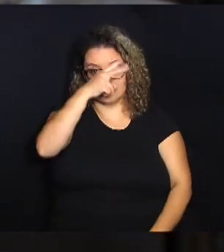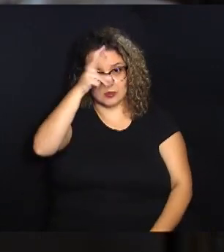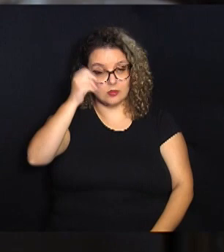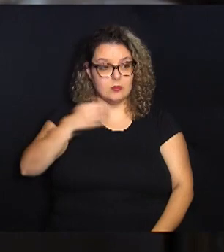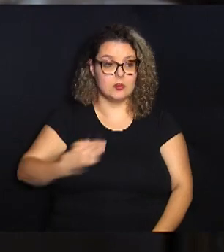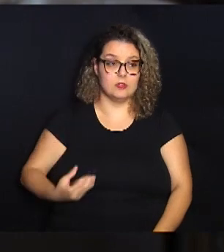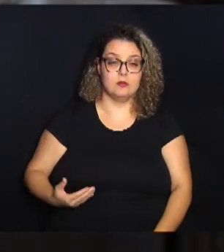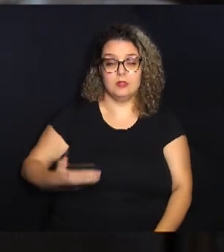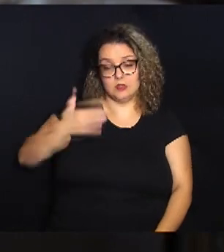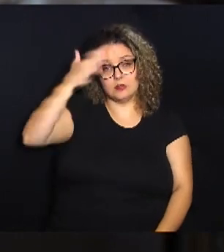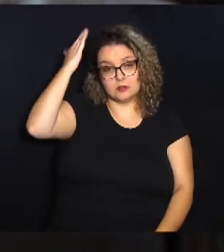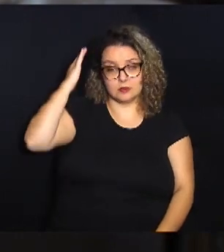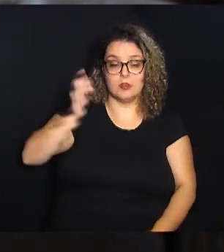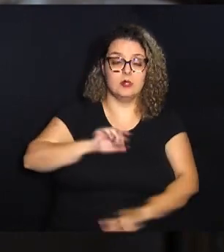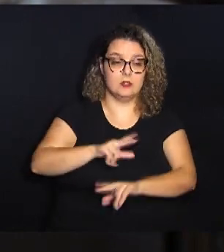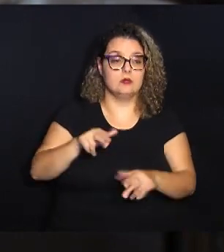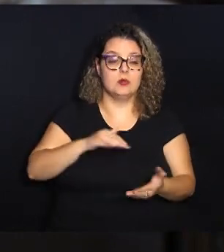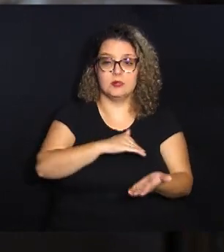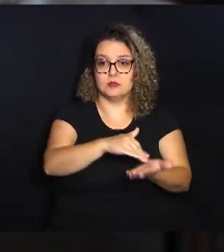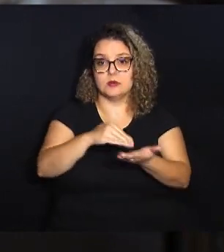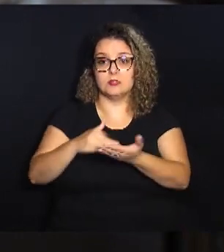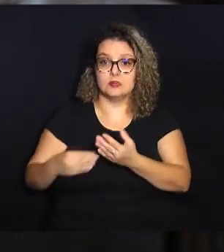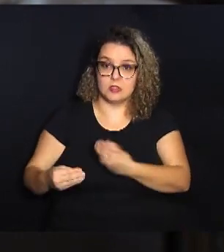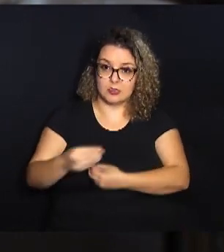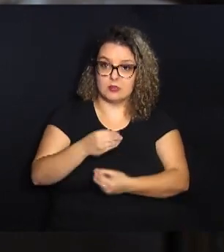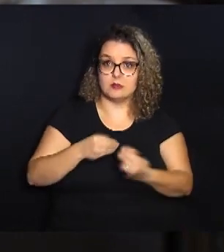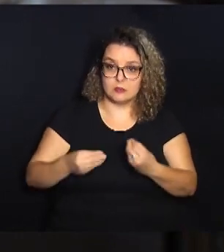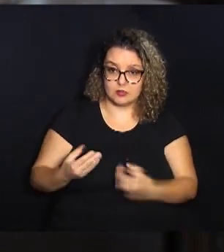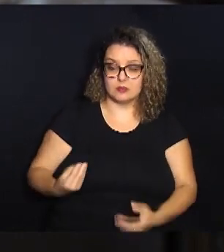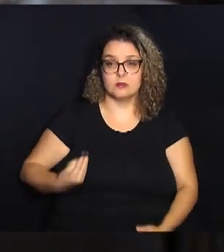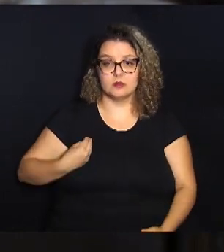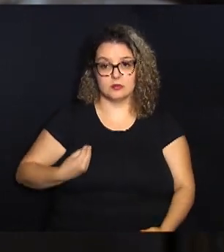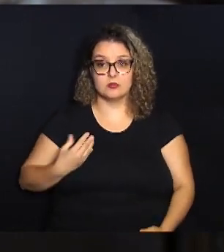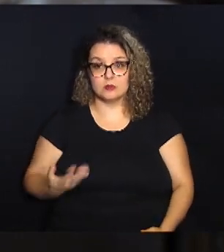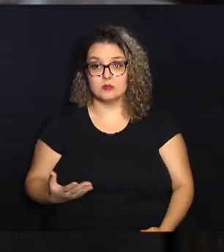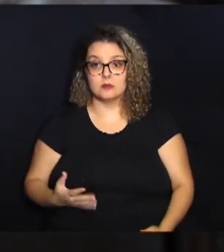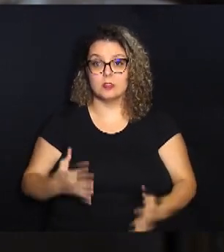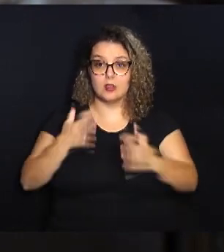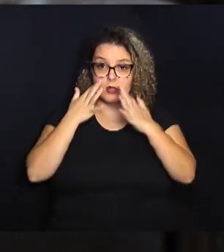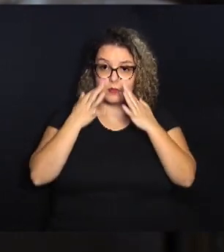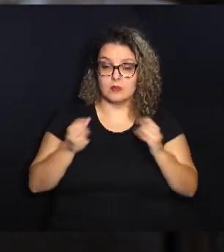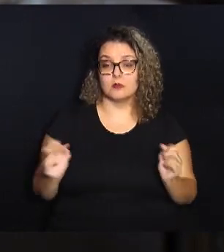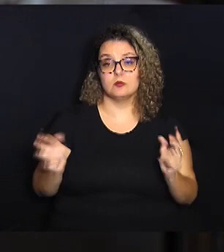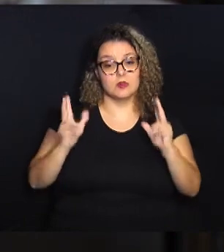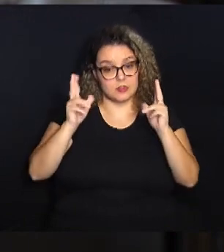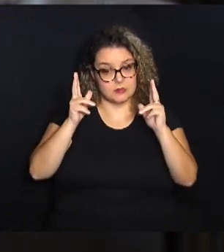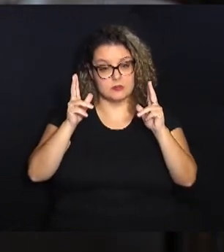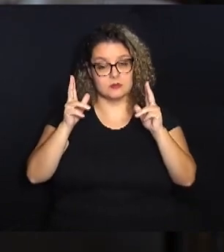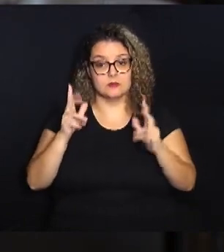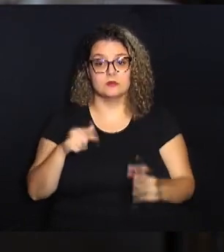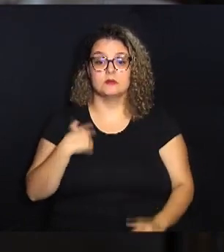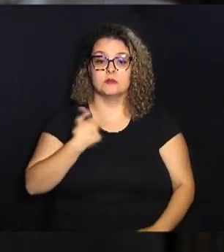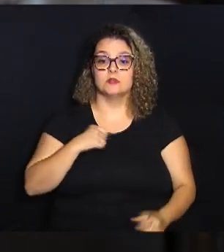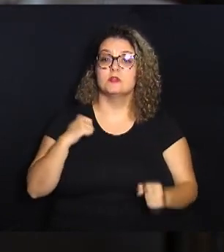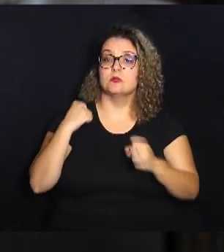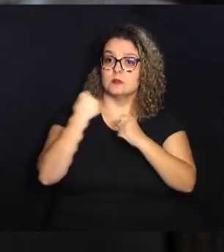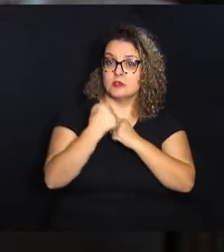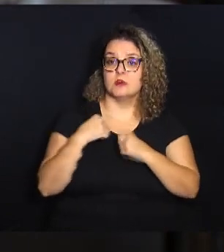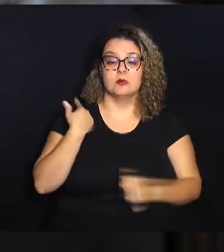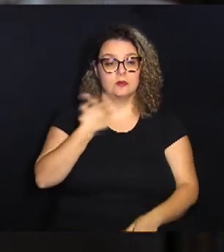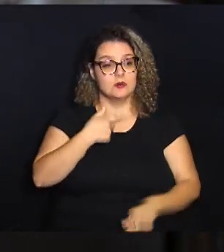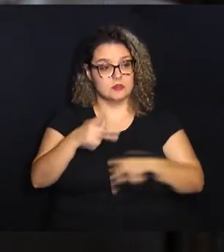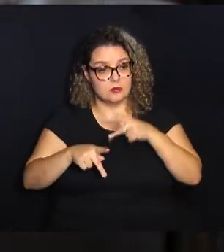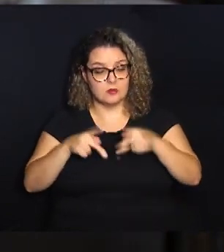esteve, vários secretários, chamando a atenção da necessidade da gente proteger a nossa